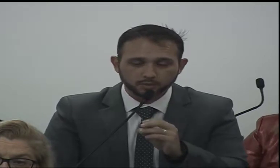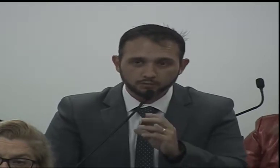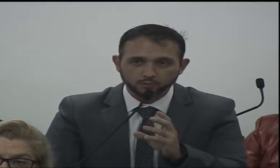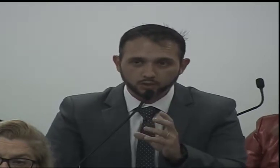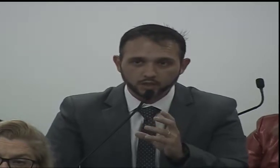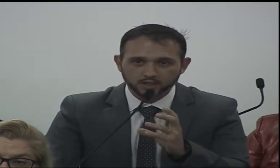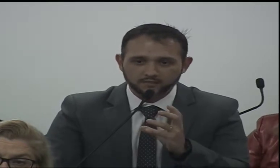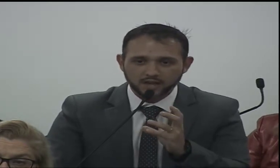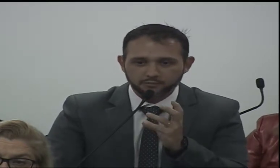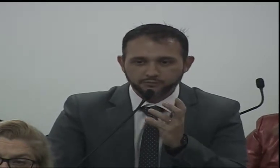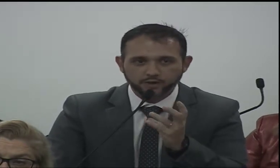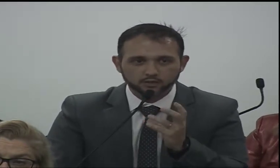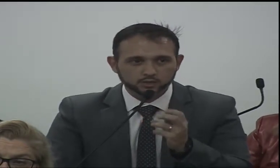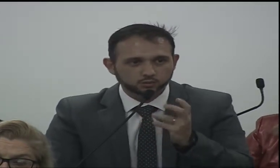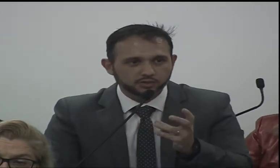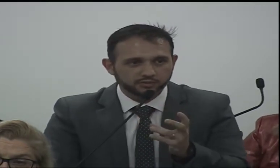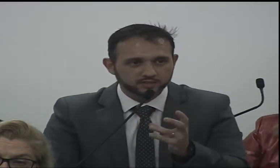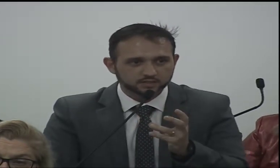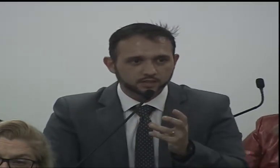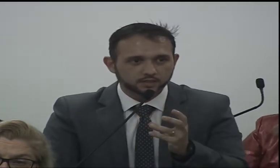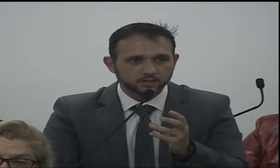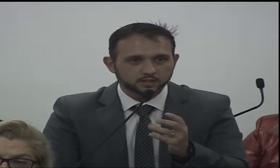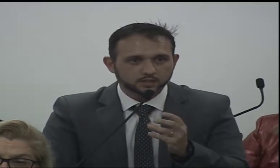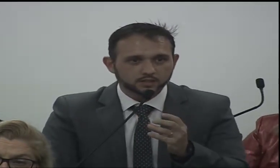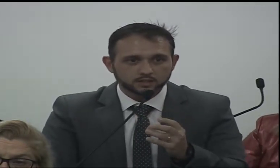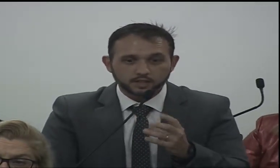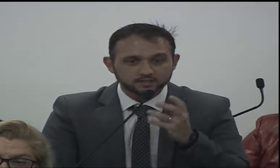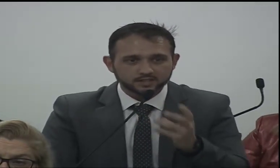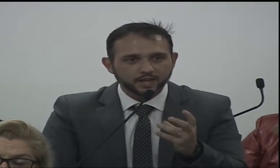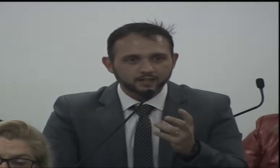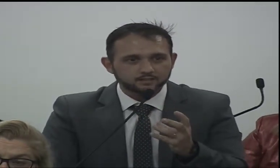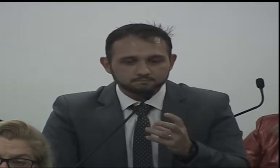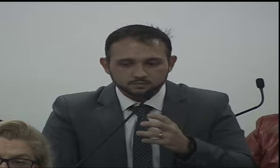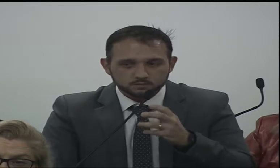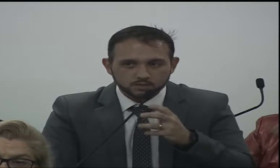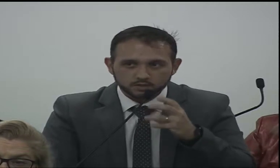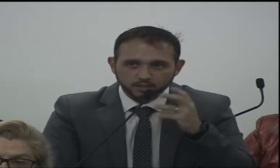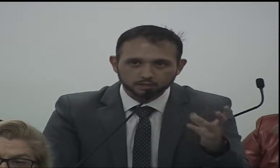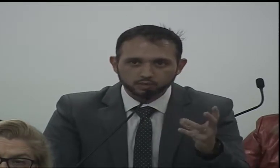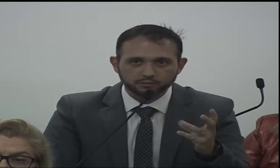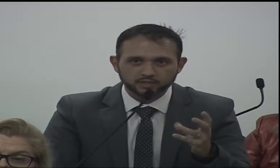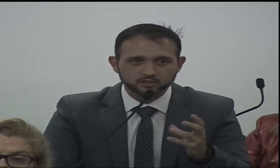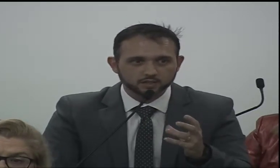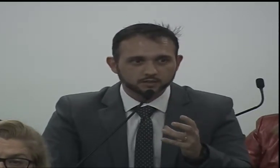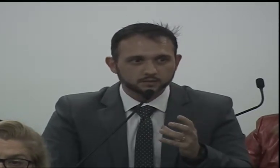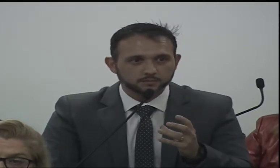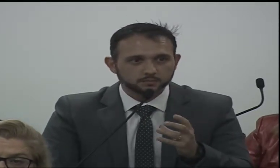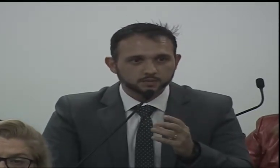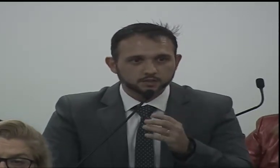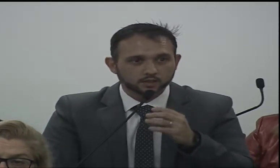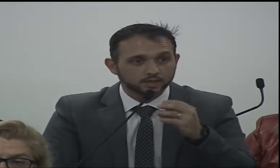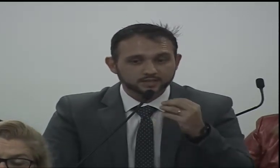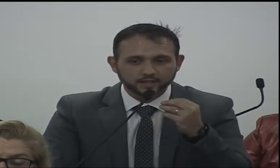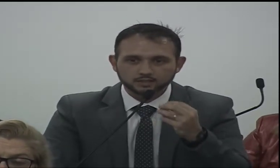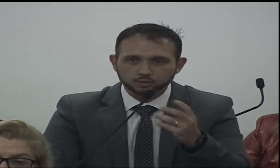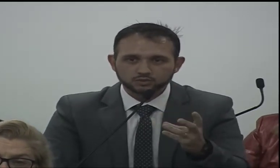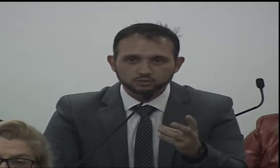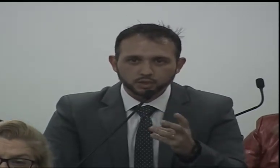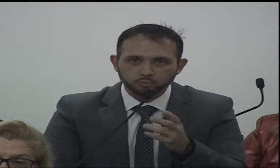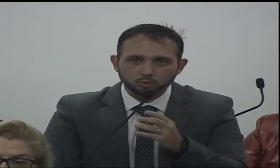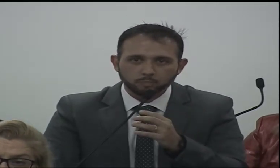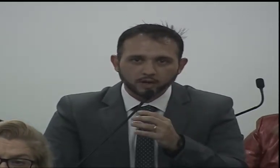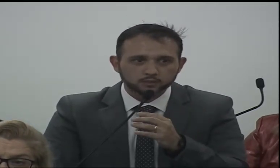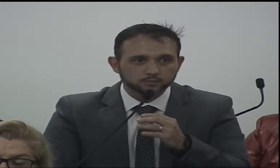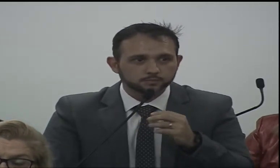favor da falta do que fazer eles querem ter o que fazer eles querem ter o